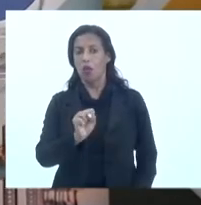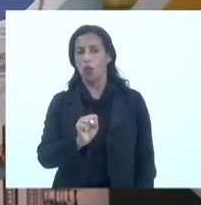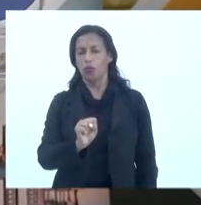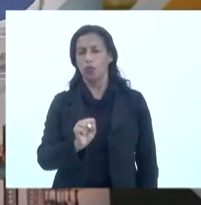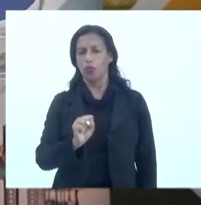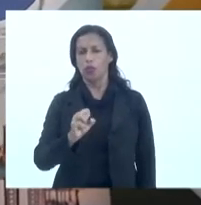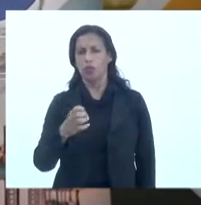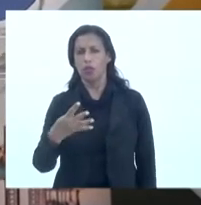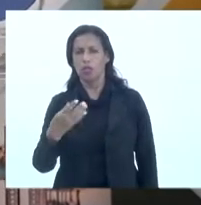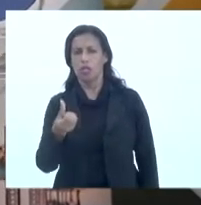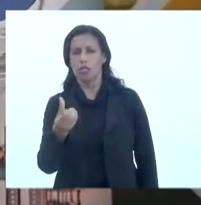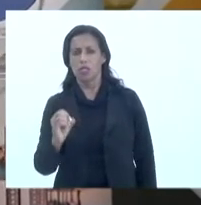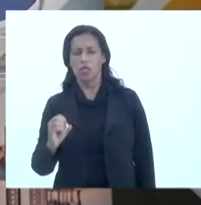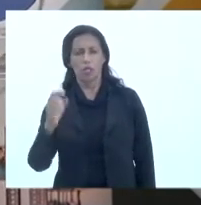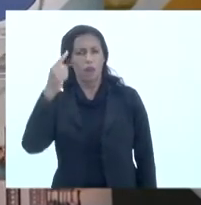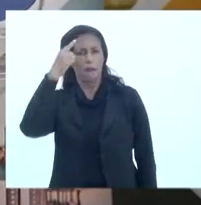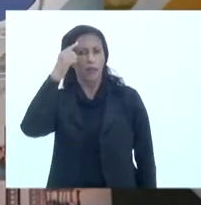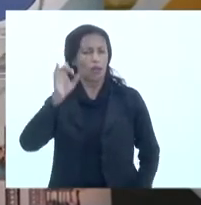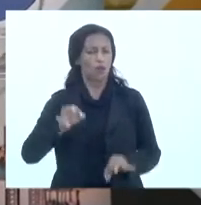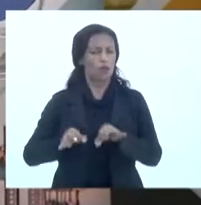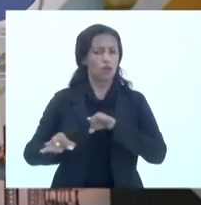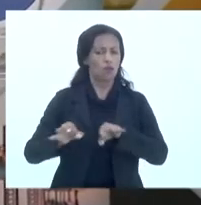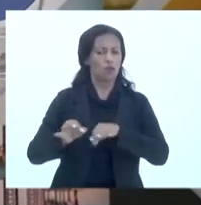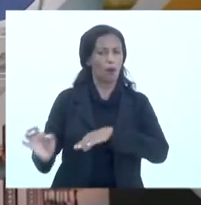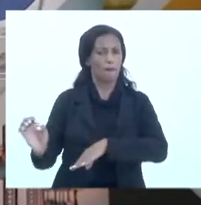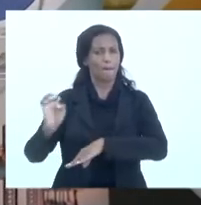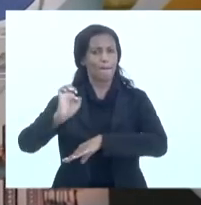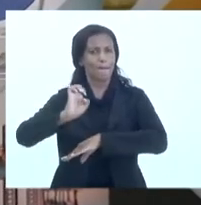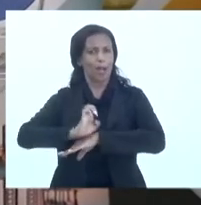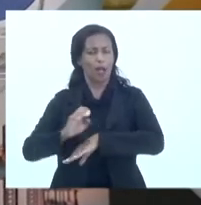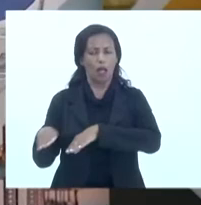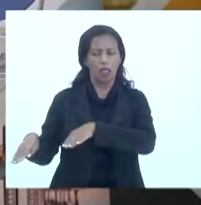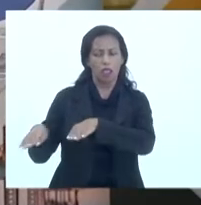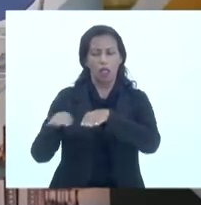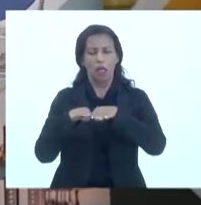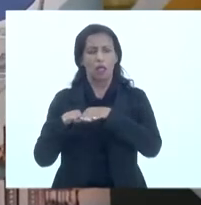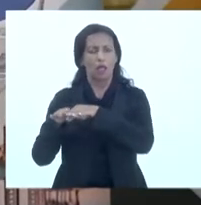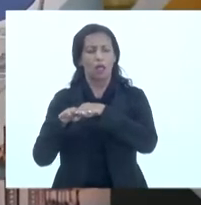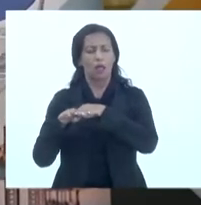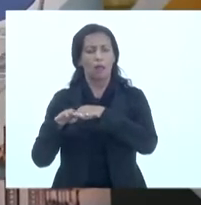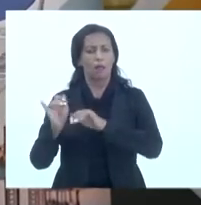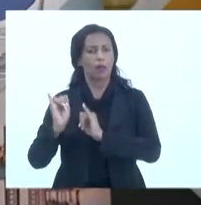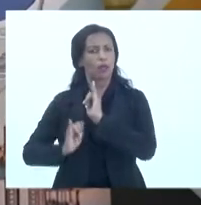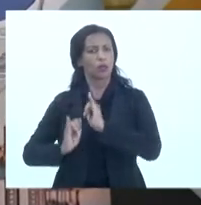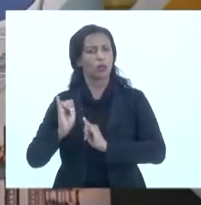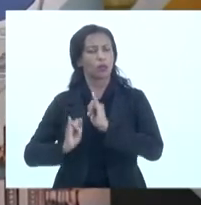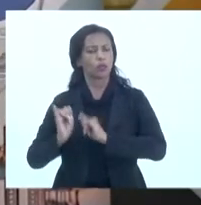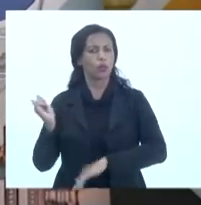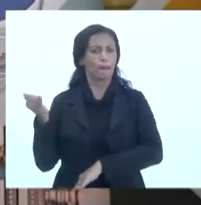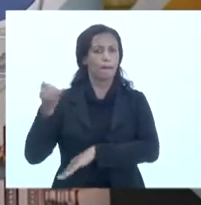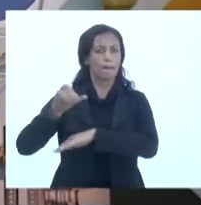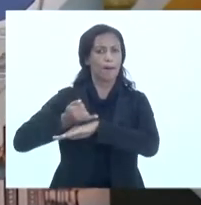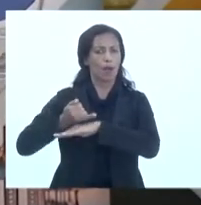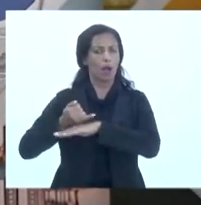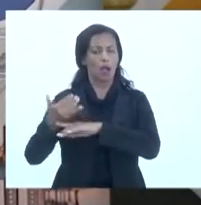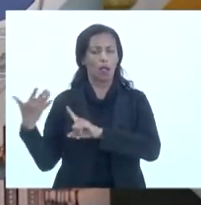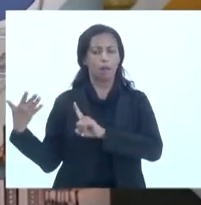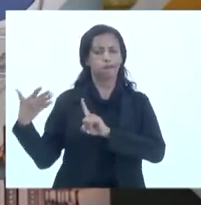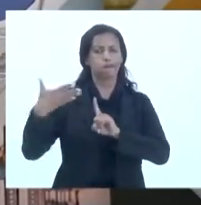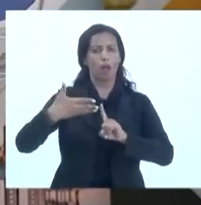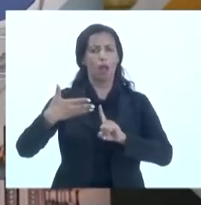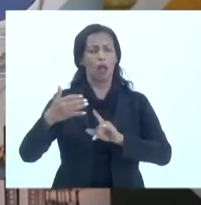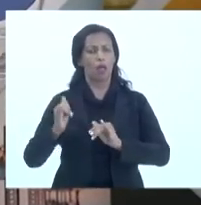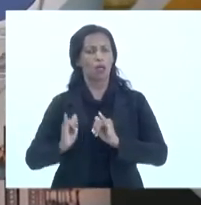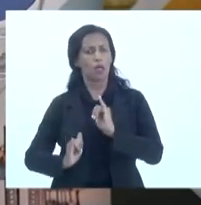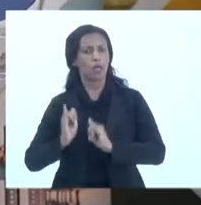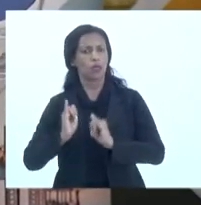foi pensada de forma estadual, traz equidade para a indústria metalmecânica e devolve o protagonismo industrial